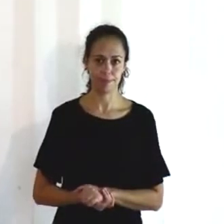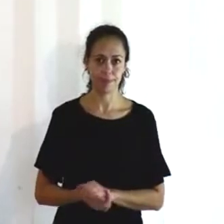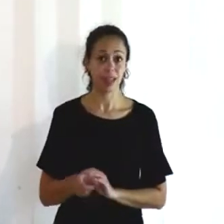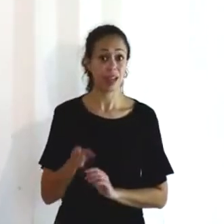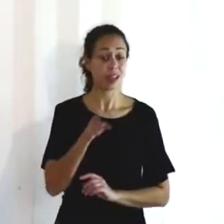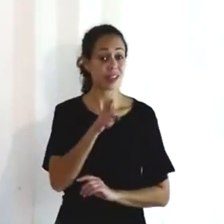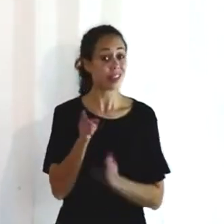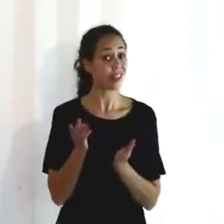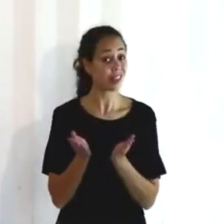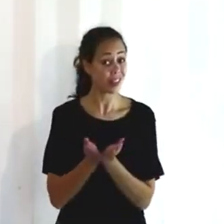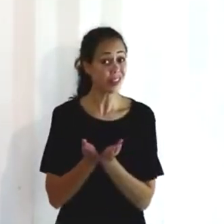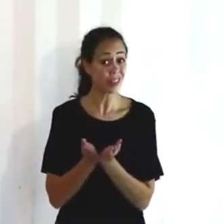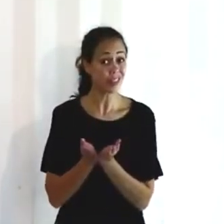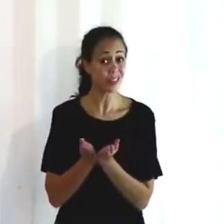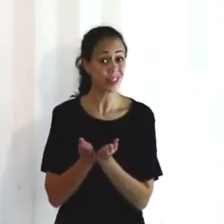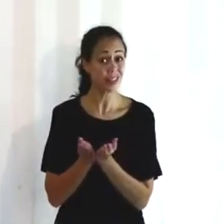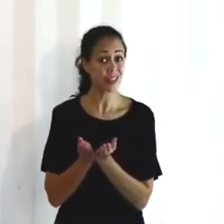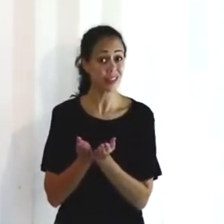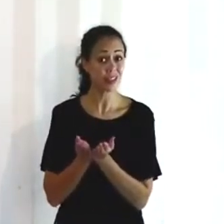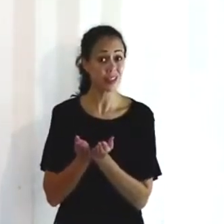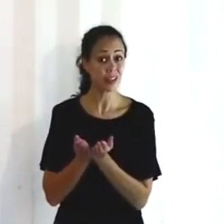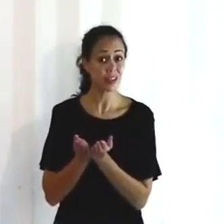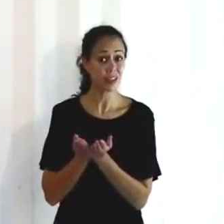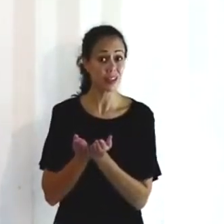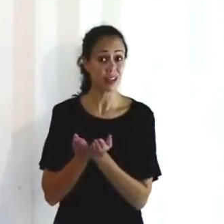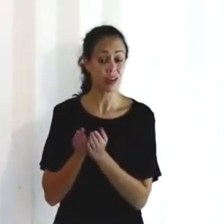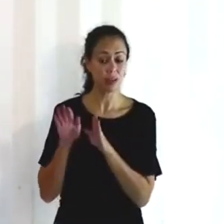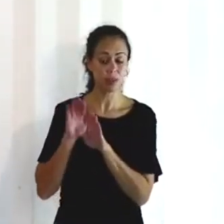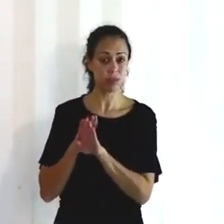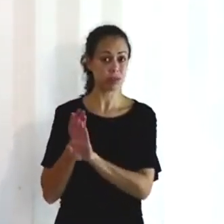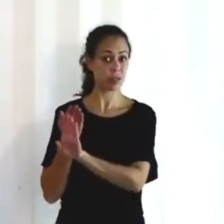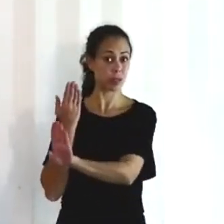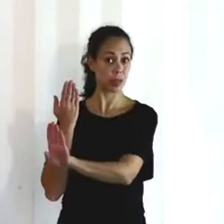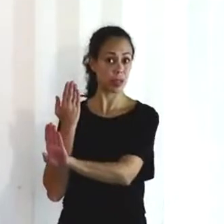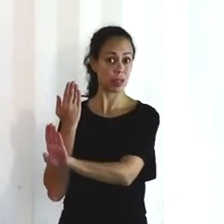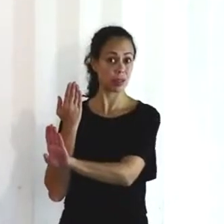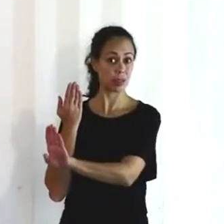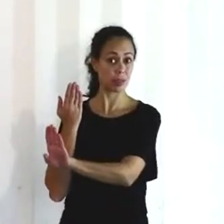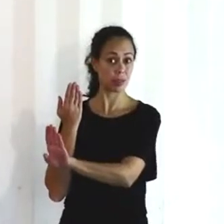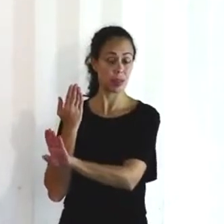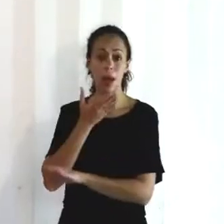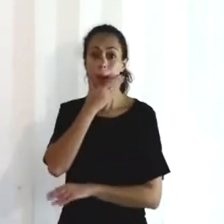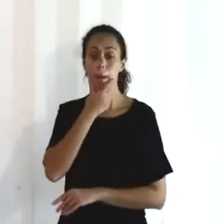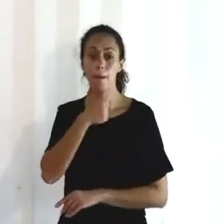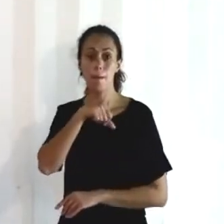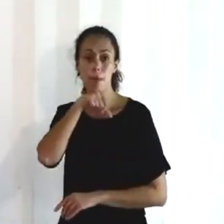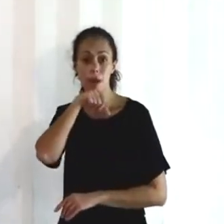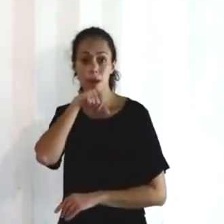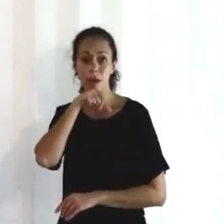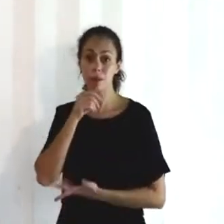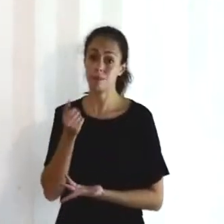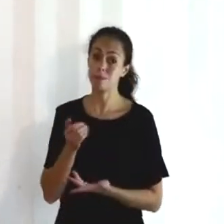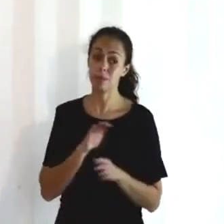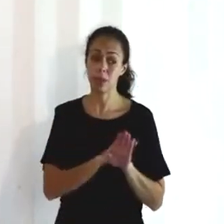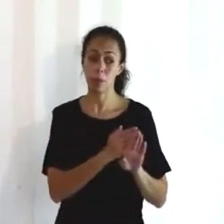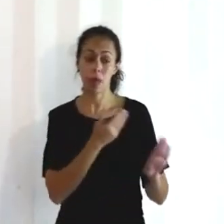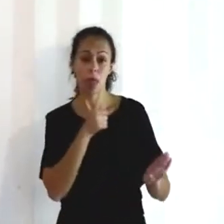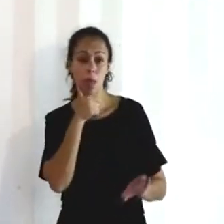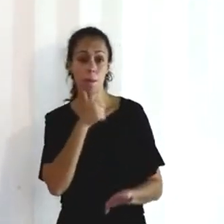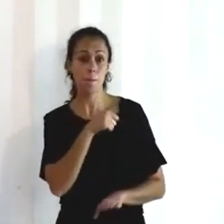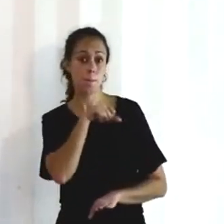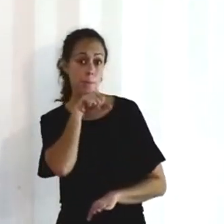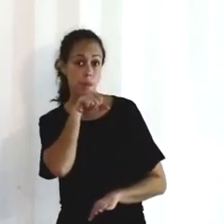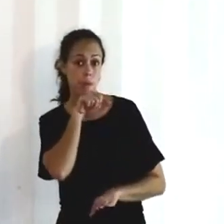pai. Tem genro inimigo de sogra, de sogro. Tem nora inimigo de sogra e de sogro.